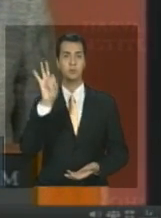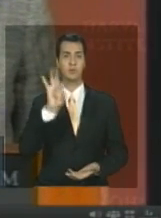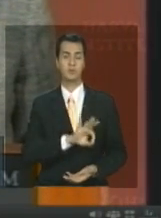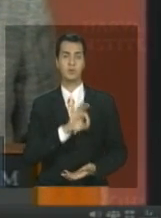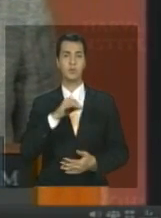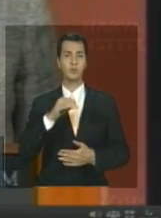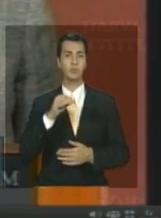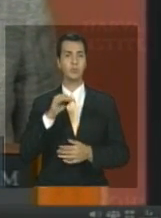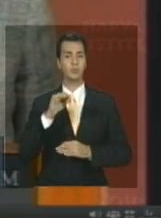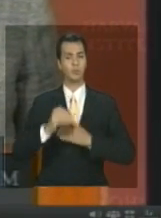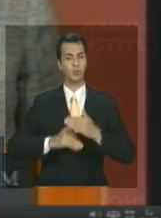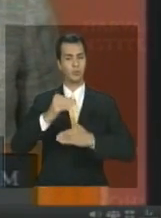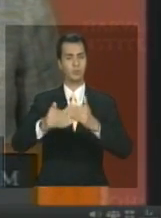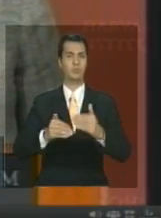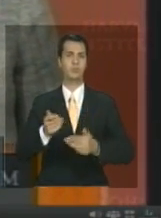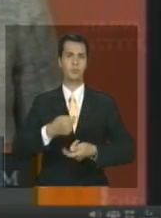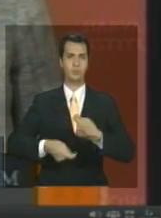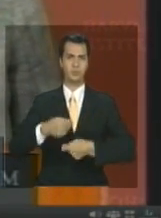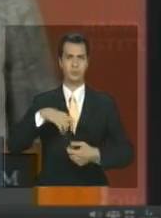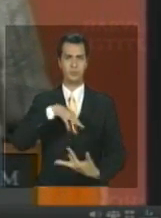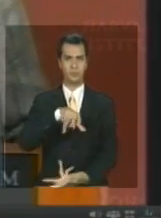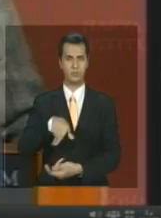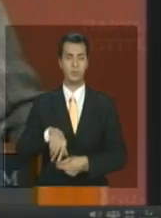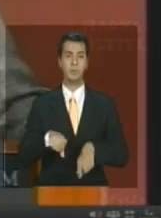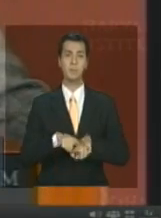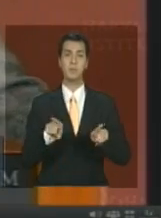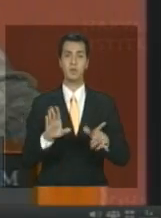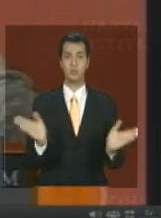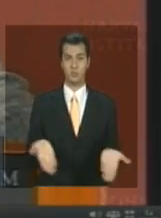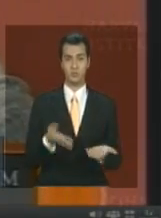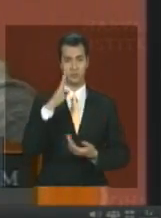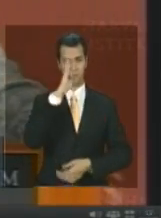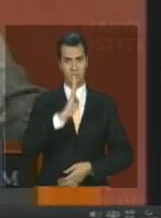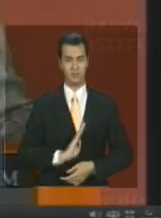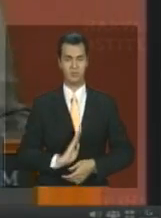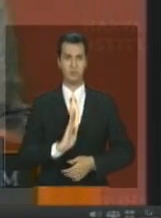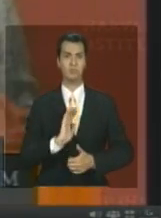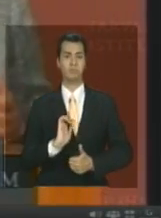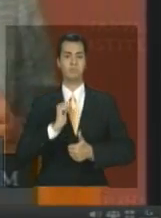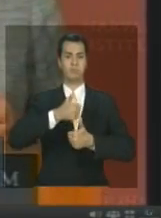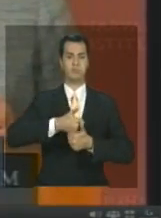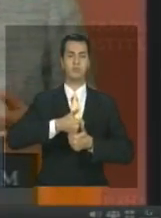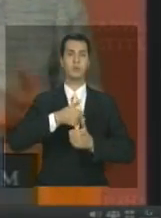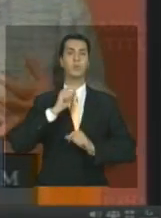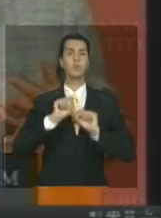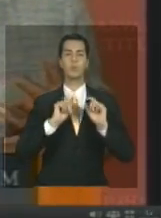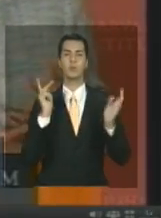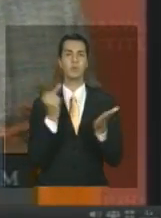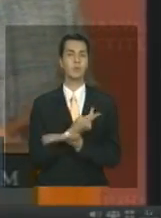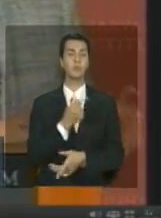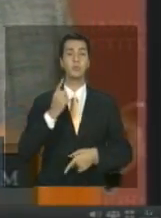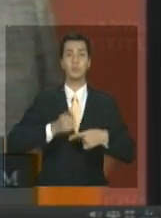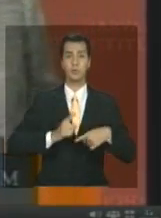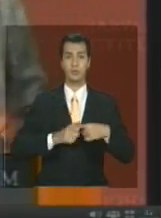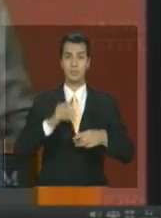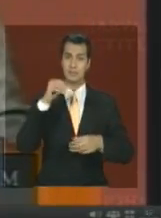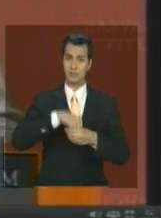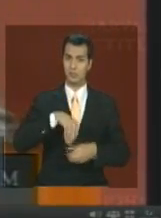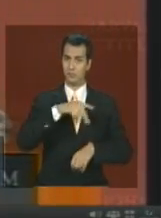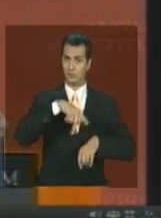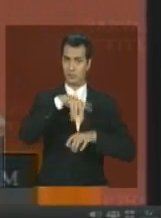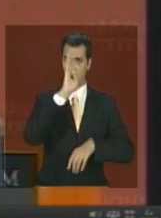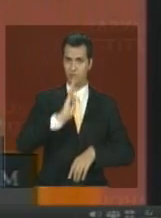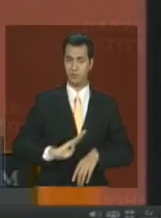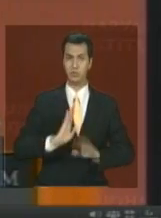Brasil ocupa decorre fundamentalmente das transformações sociais, econômicas e